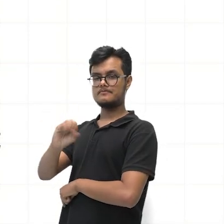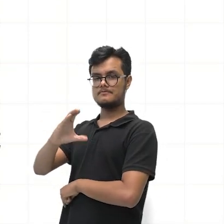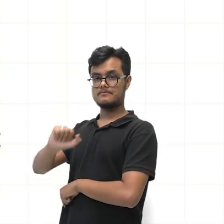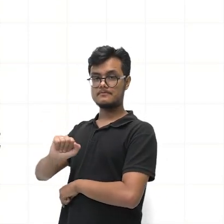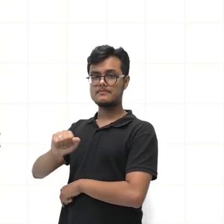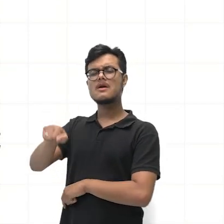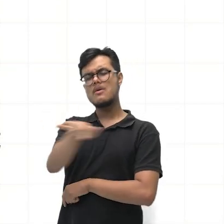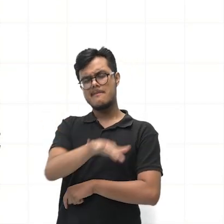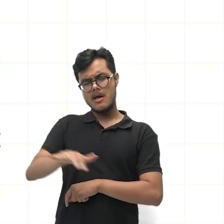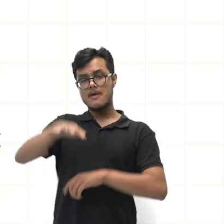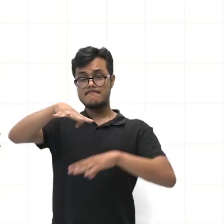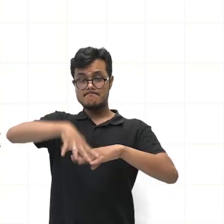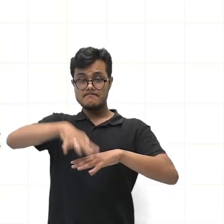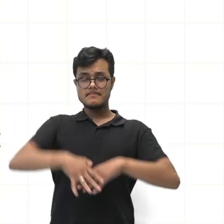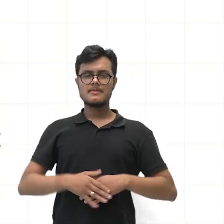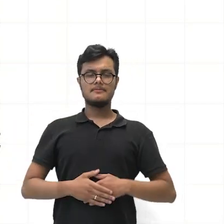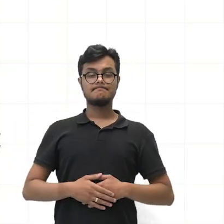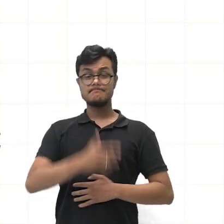nossa próxima